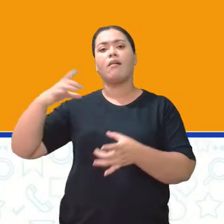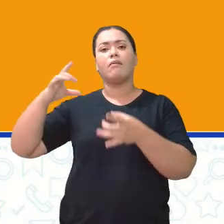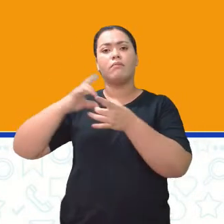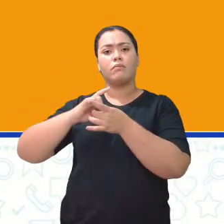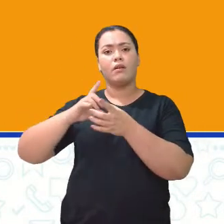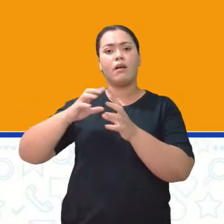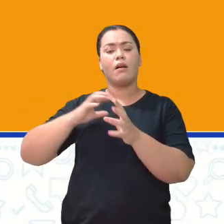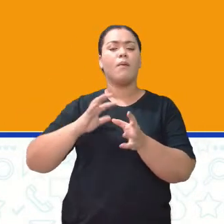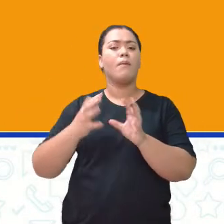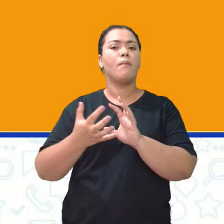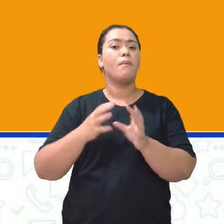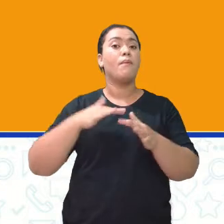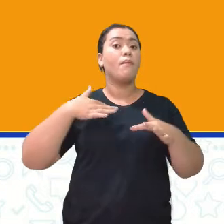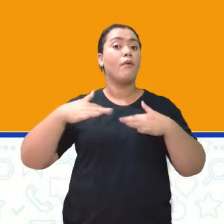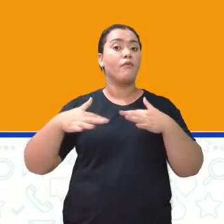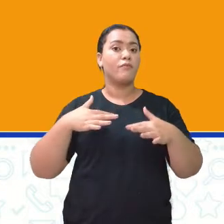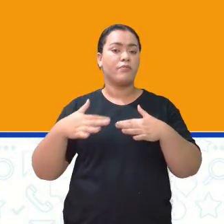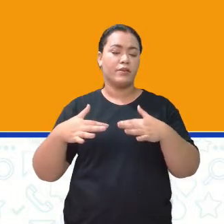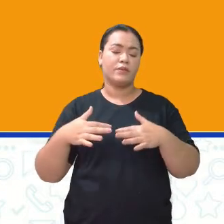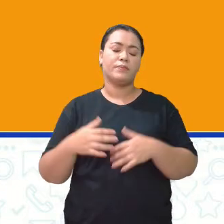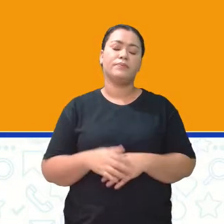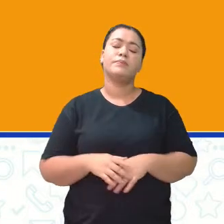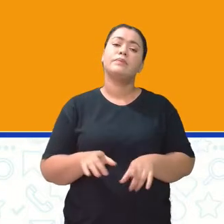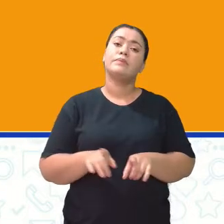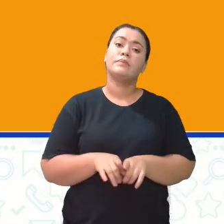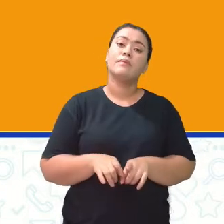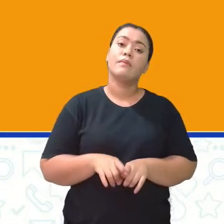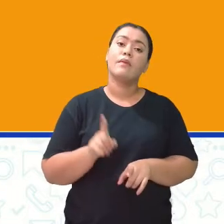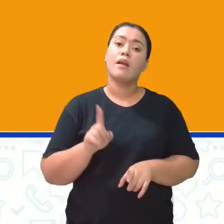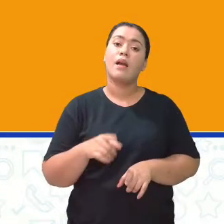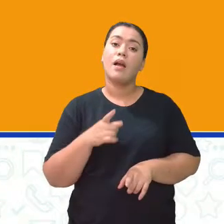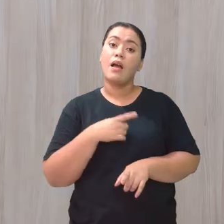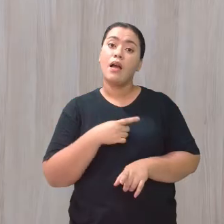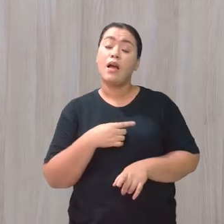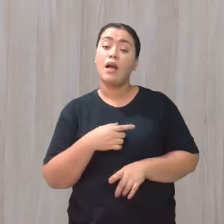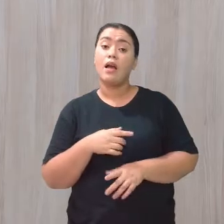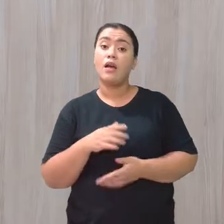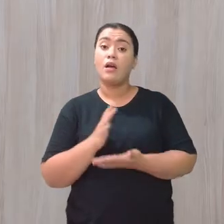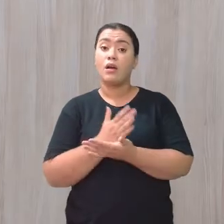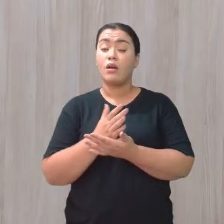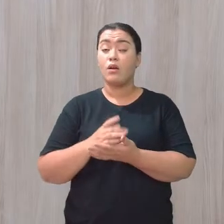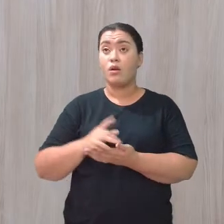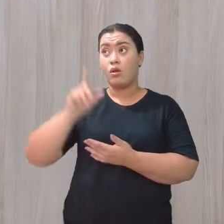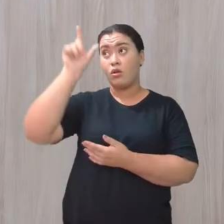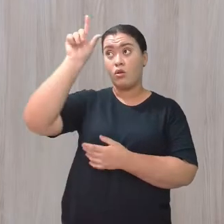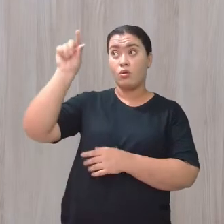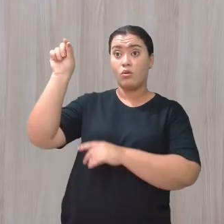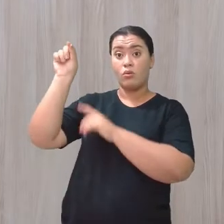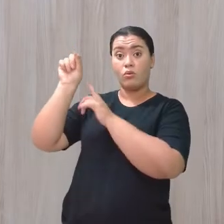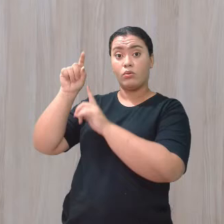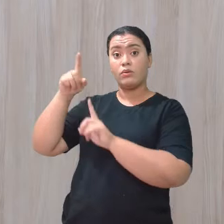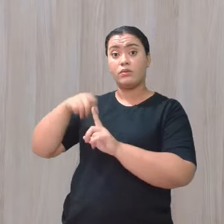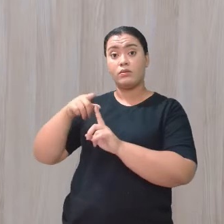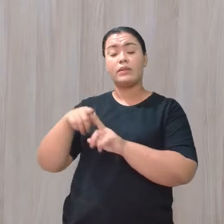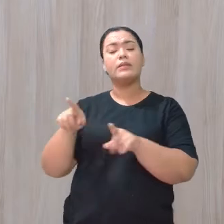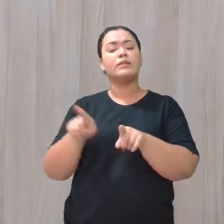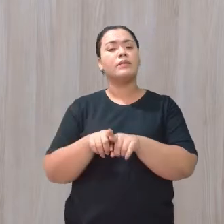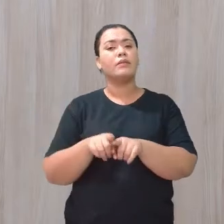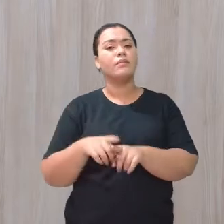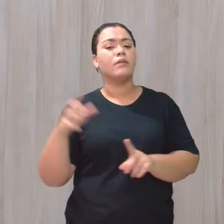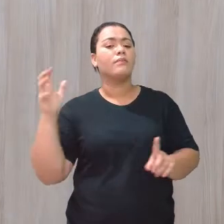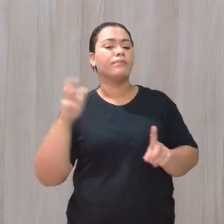nesses movimentos, aí vai exercer tanto as mudanças de fases da Lua, como também essa atração que a Lua